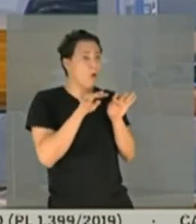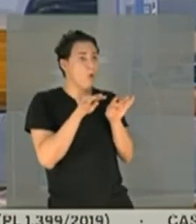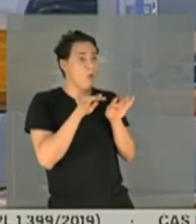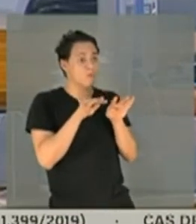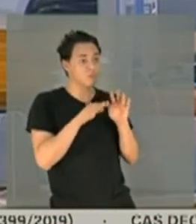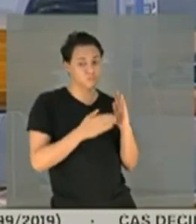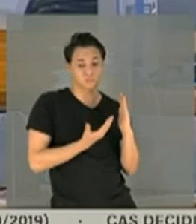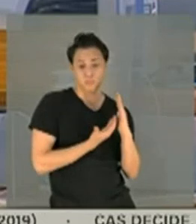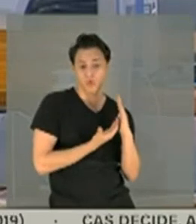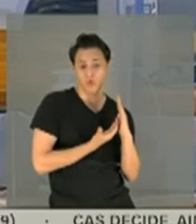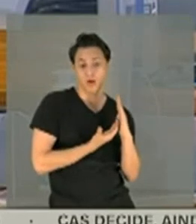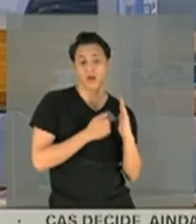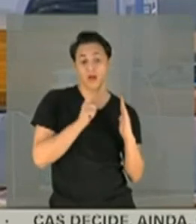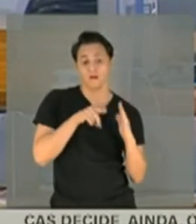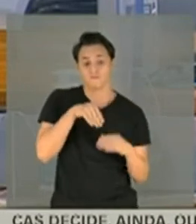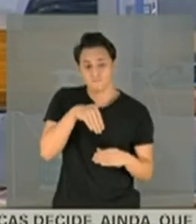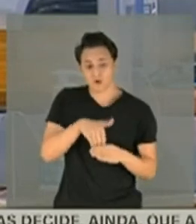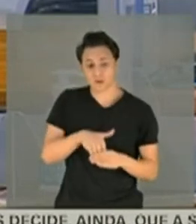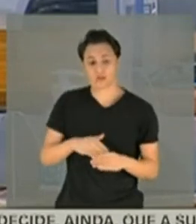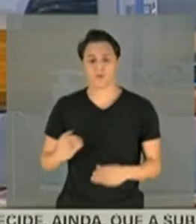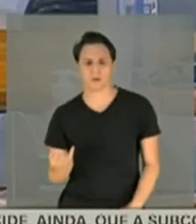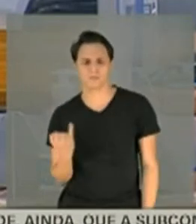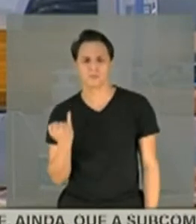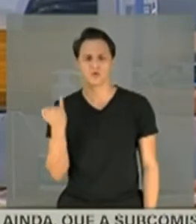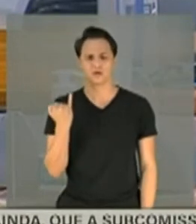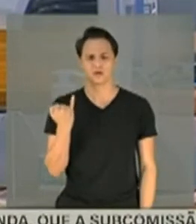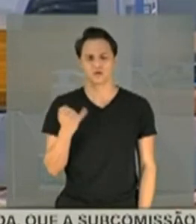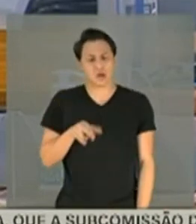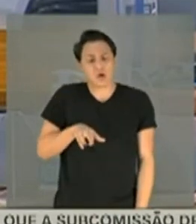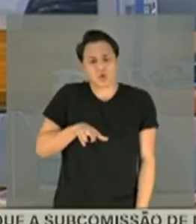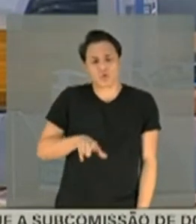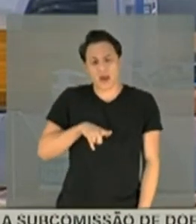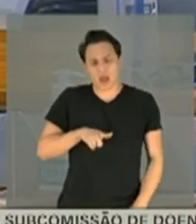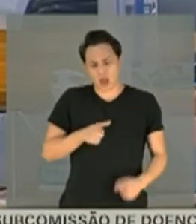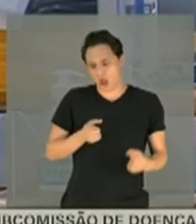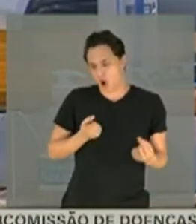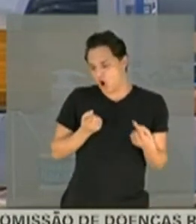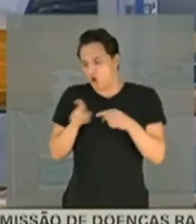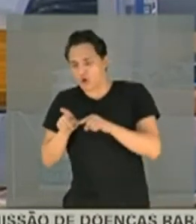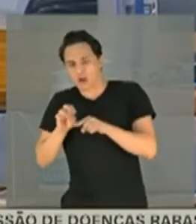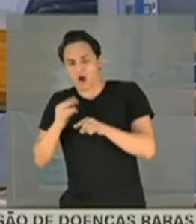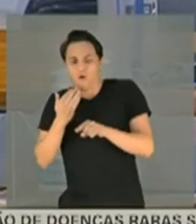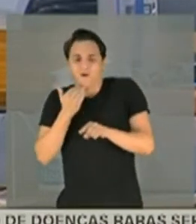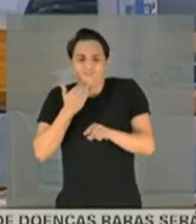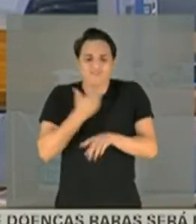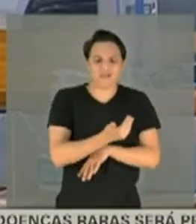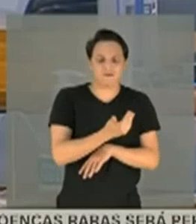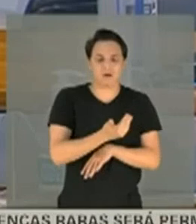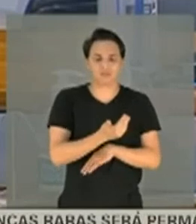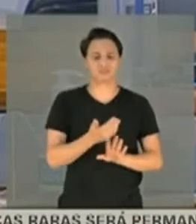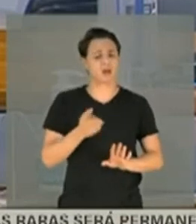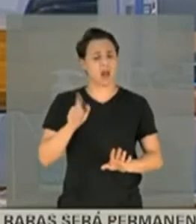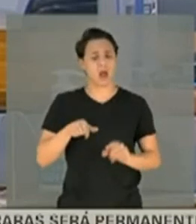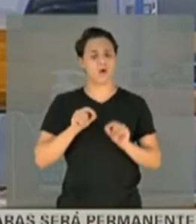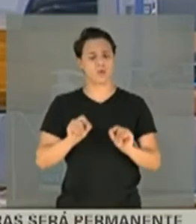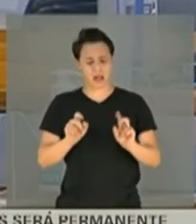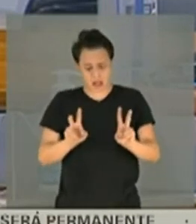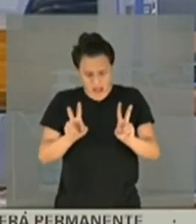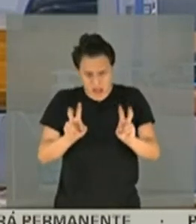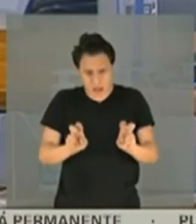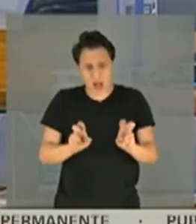votação importante, que não é de ser contra ou a favor de governo. É uma pauta legítima, inclusive, que foi